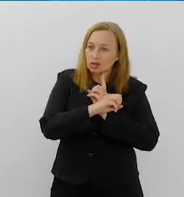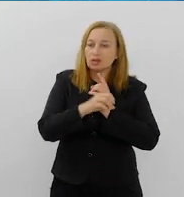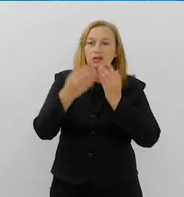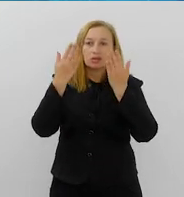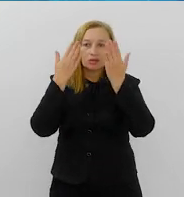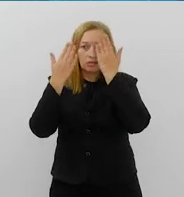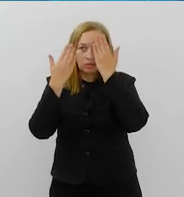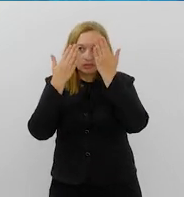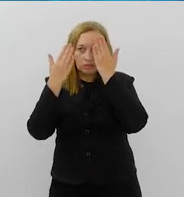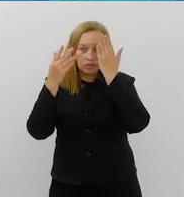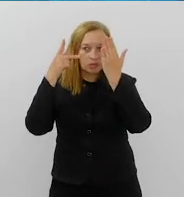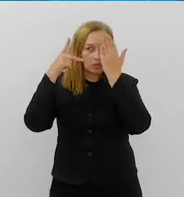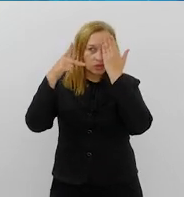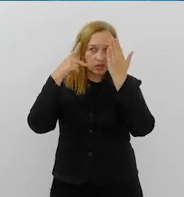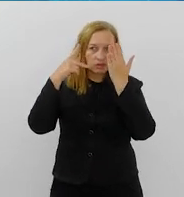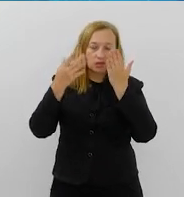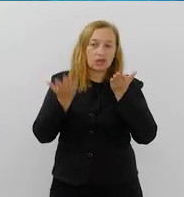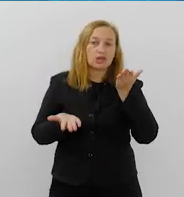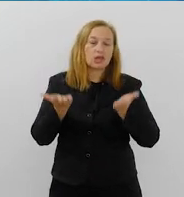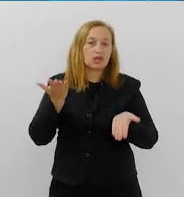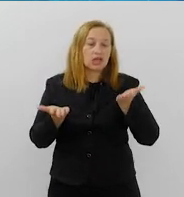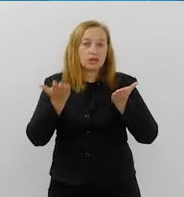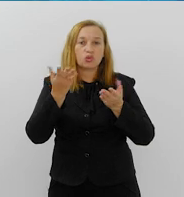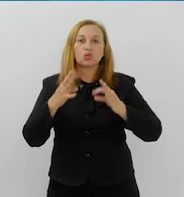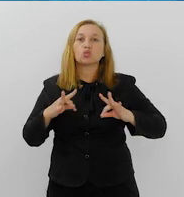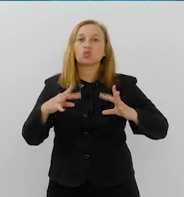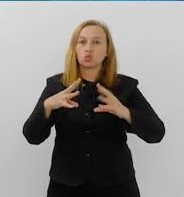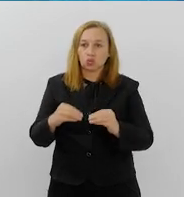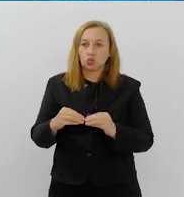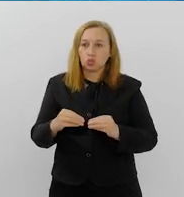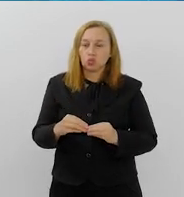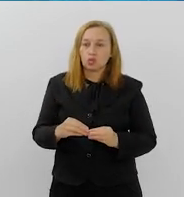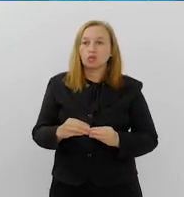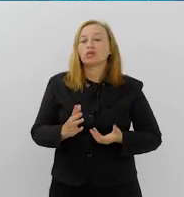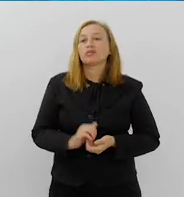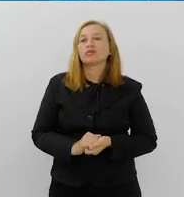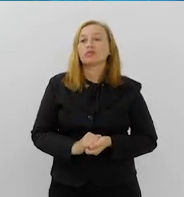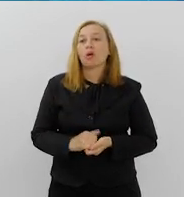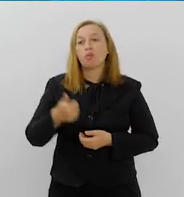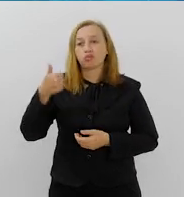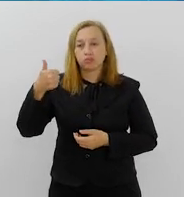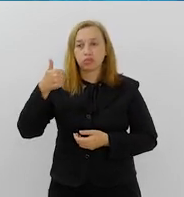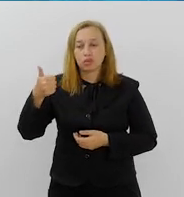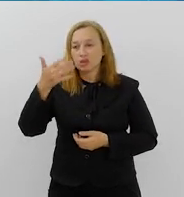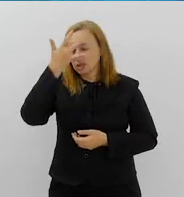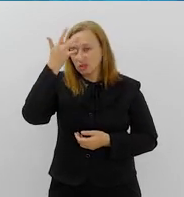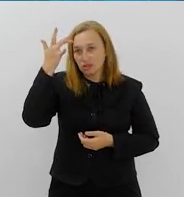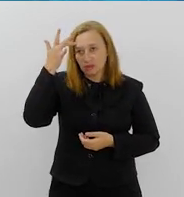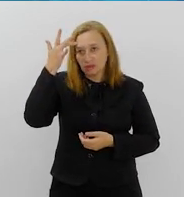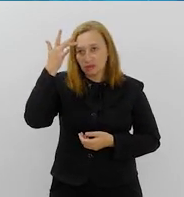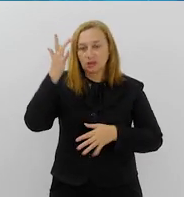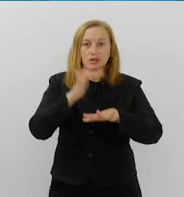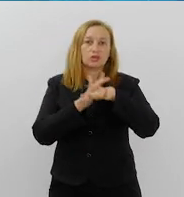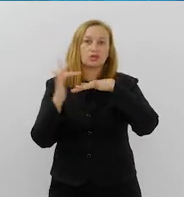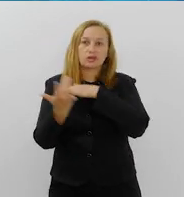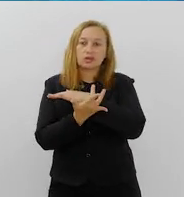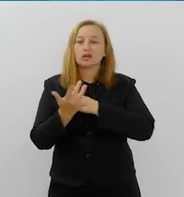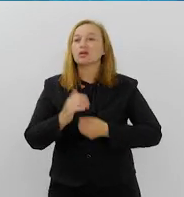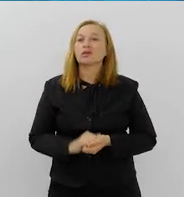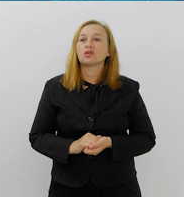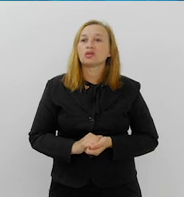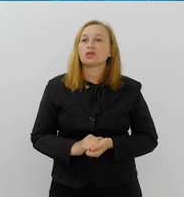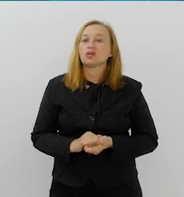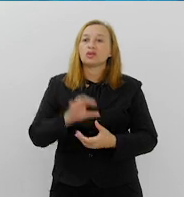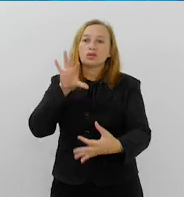sociais, psicológicos, em equilíbrio, né? Então, os aspectos positivos da saúde mental das redes